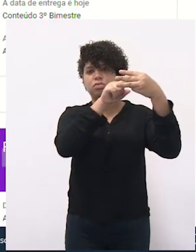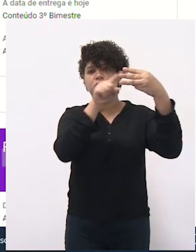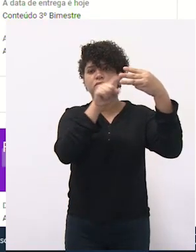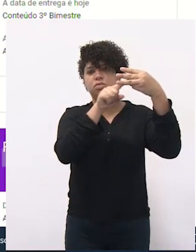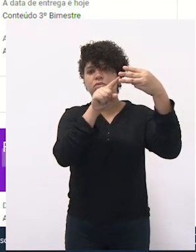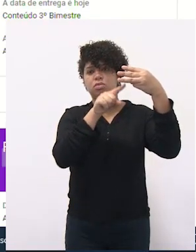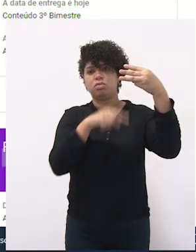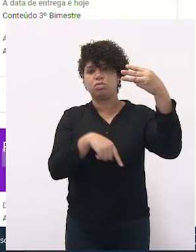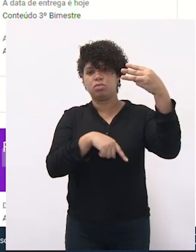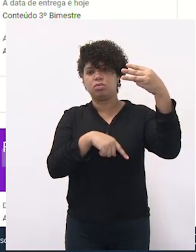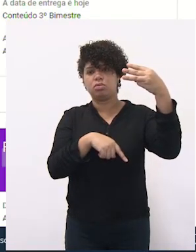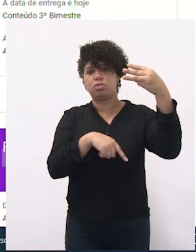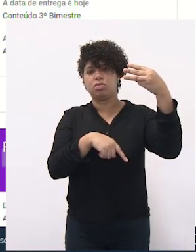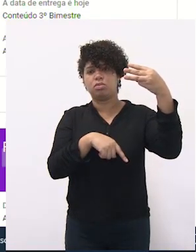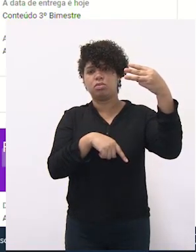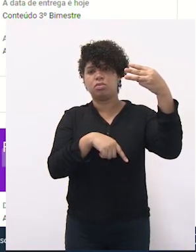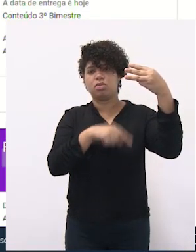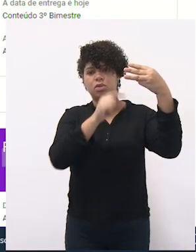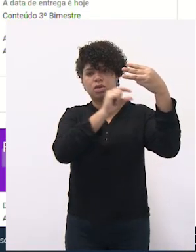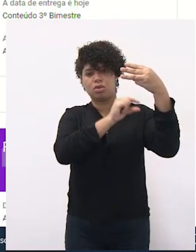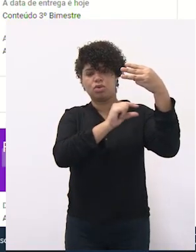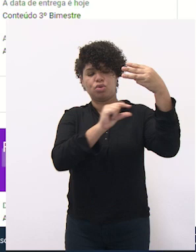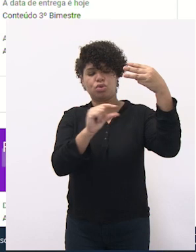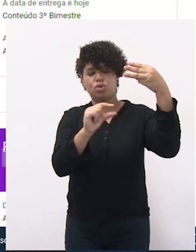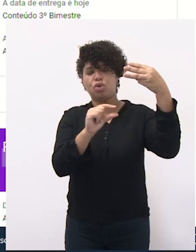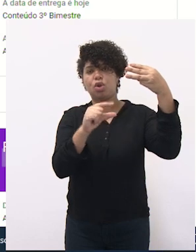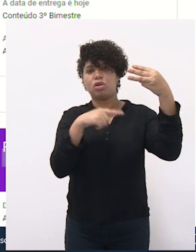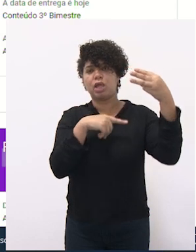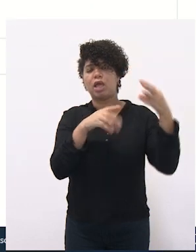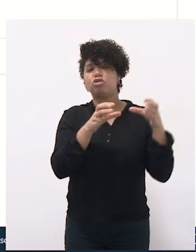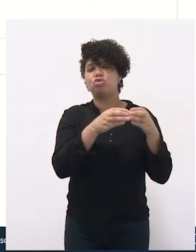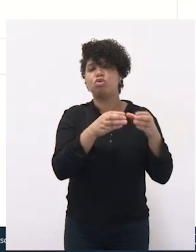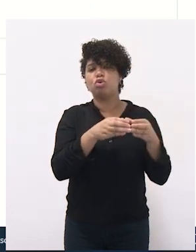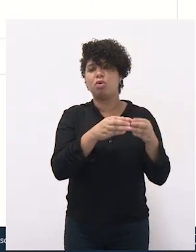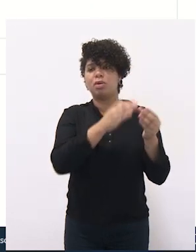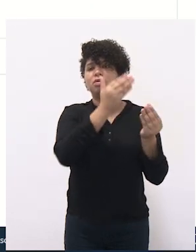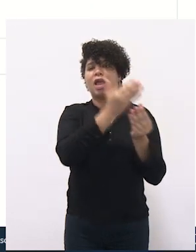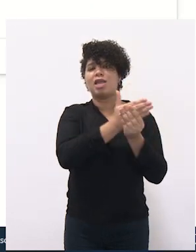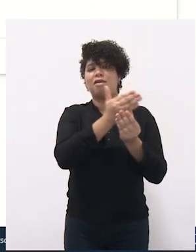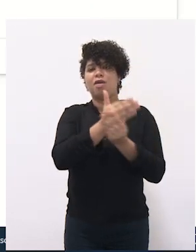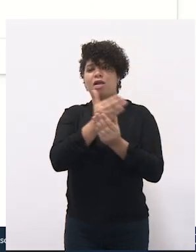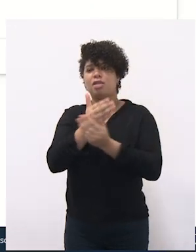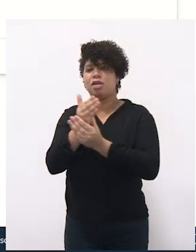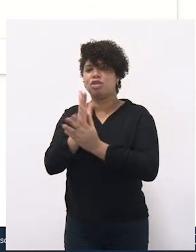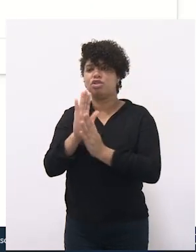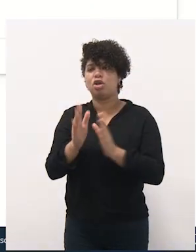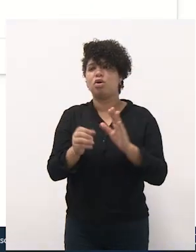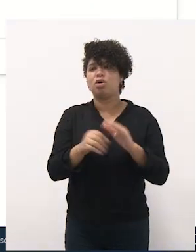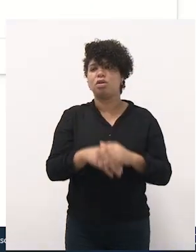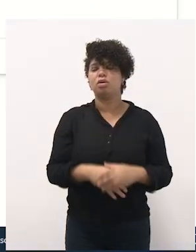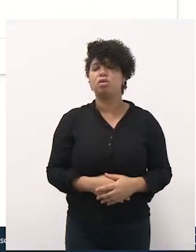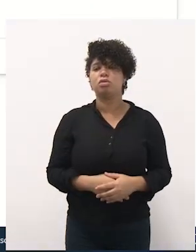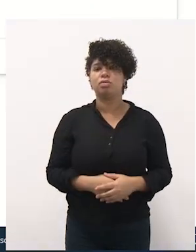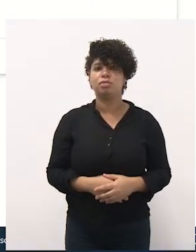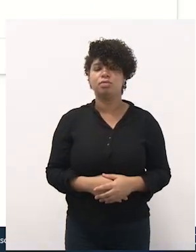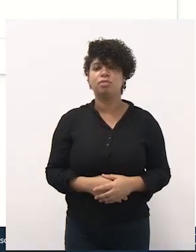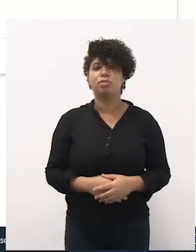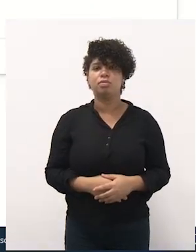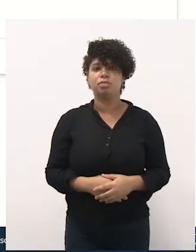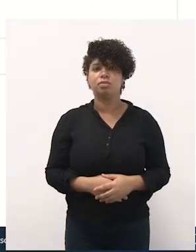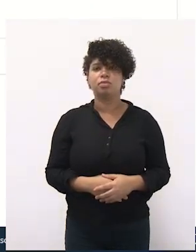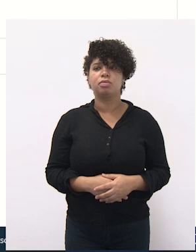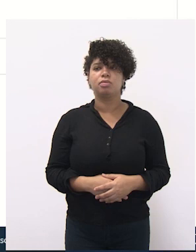pontinhos, a gente vem aqui embaixo, ó, turmas arquivadas. Depois a gente vem e abre a turma de novo, tá